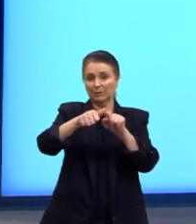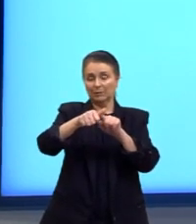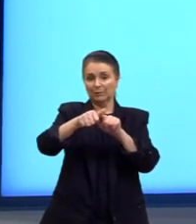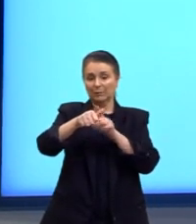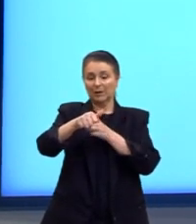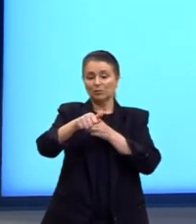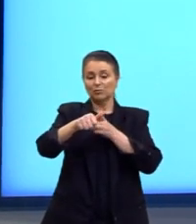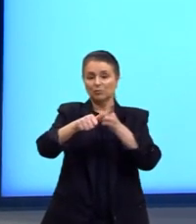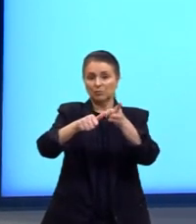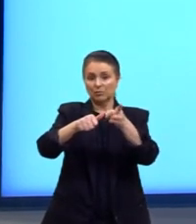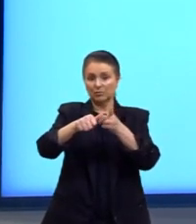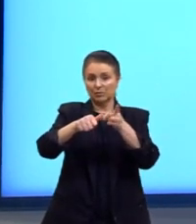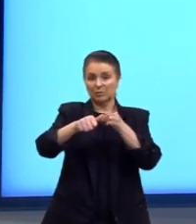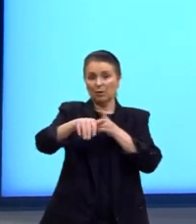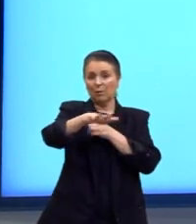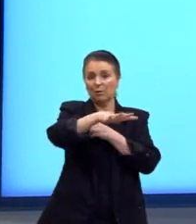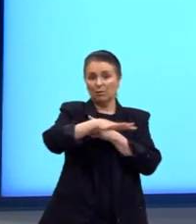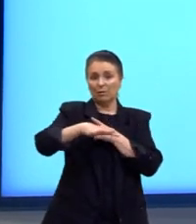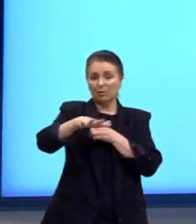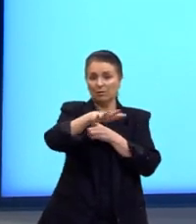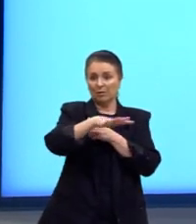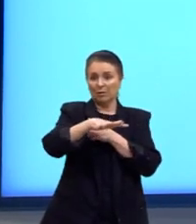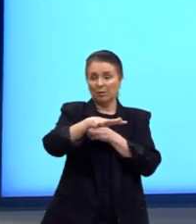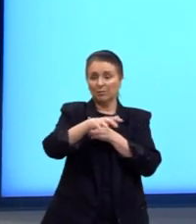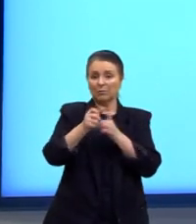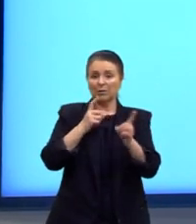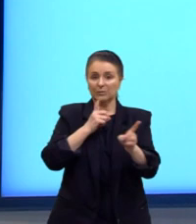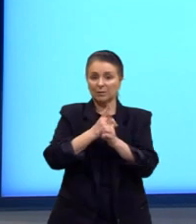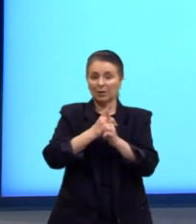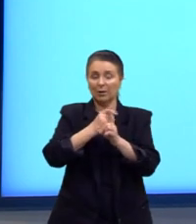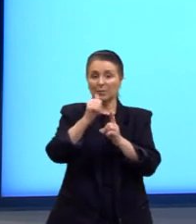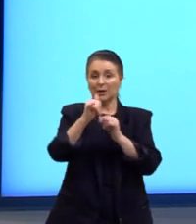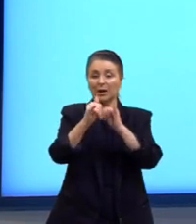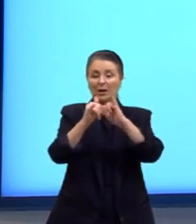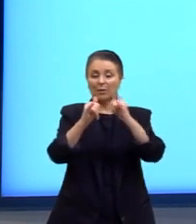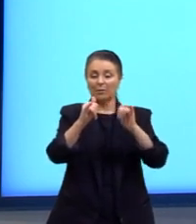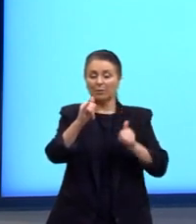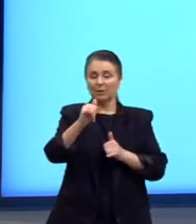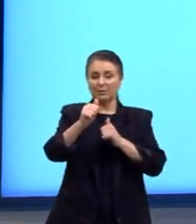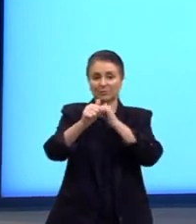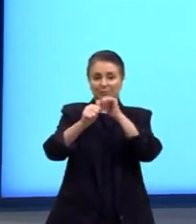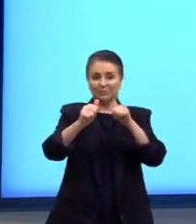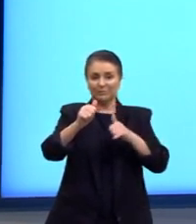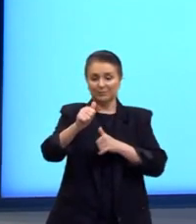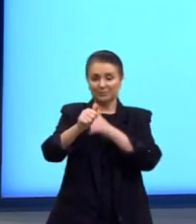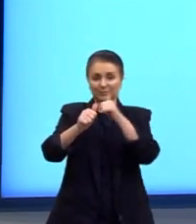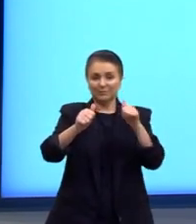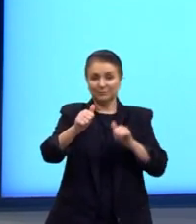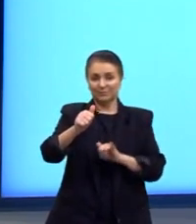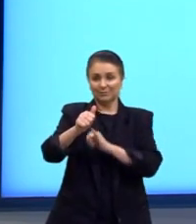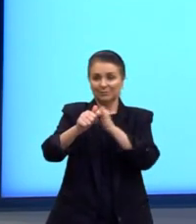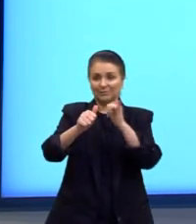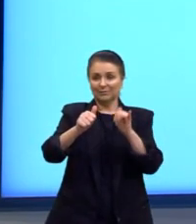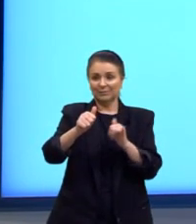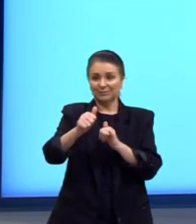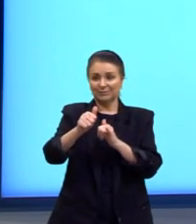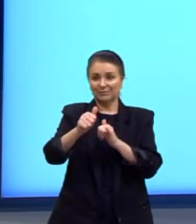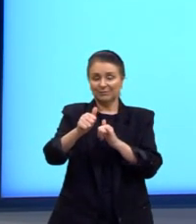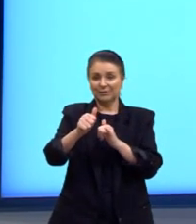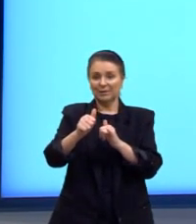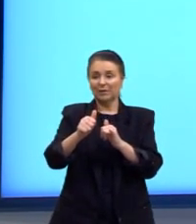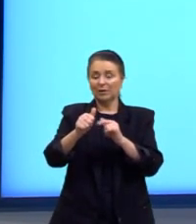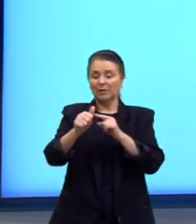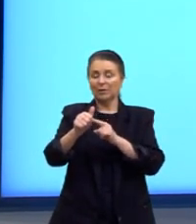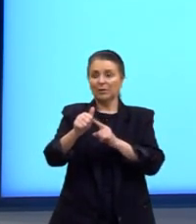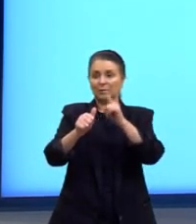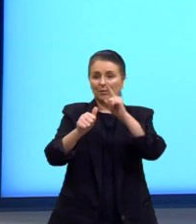direção ao campo, e aí você vai descobrir a corrente, que aqui ela está saindo e aqui ela está entrando, né? As